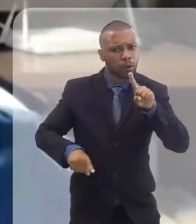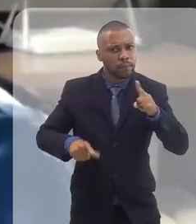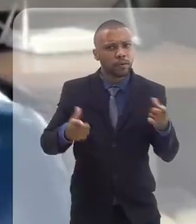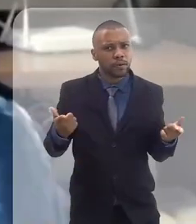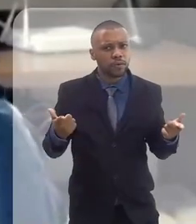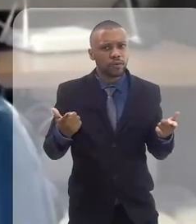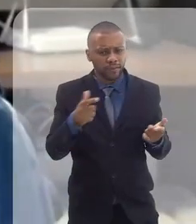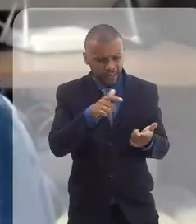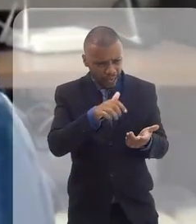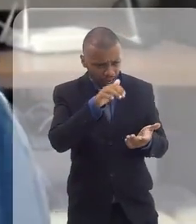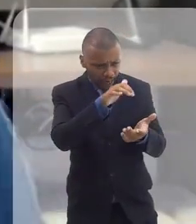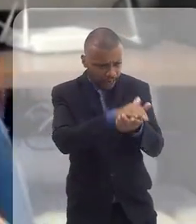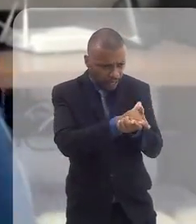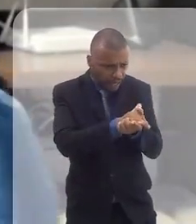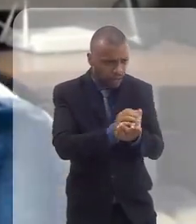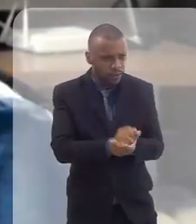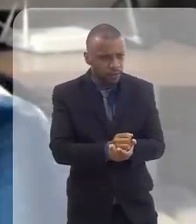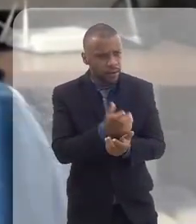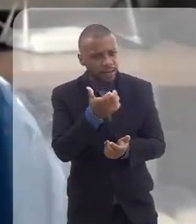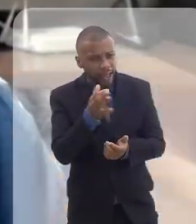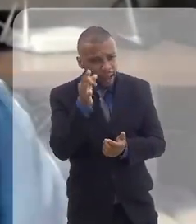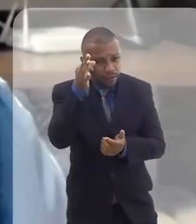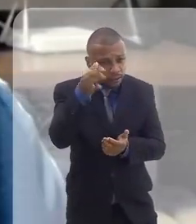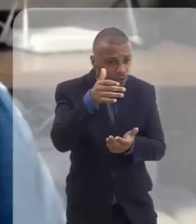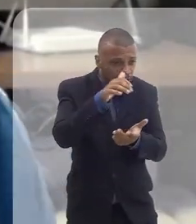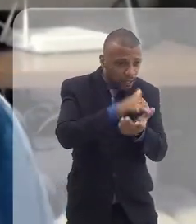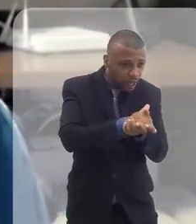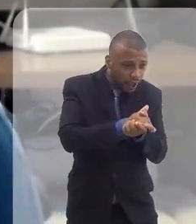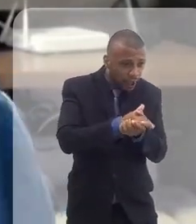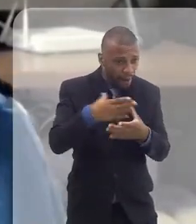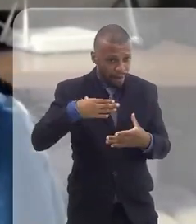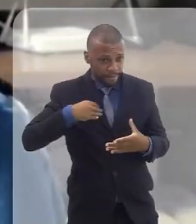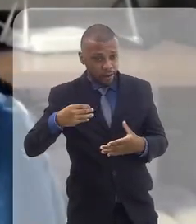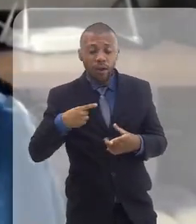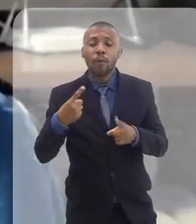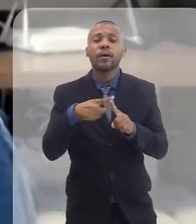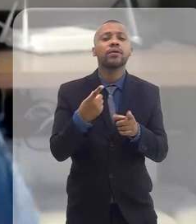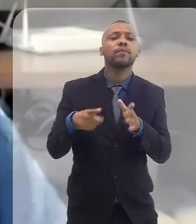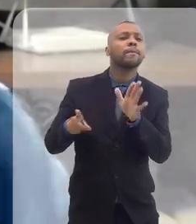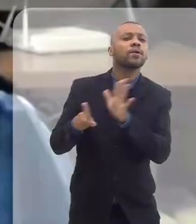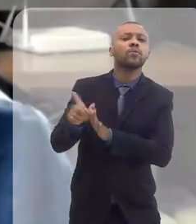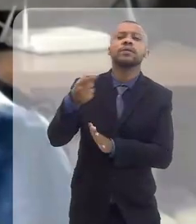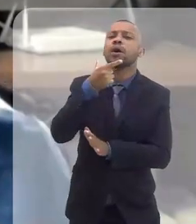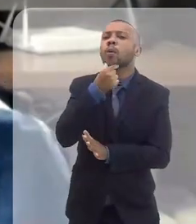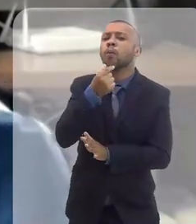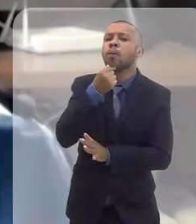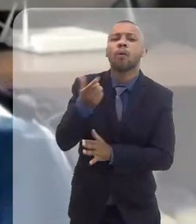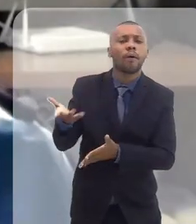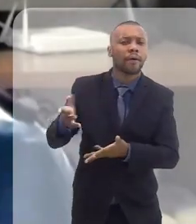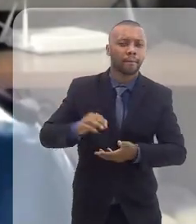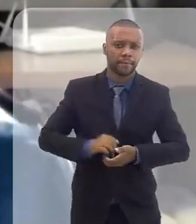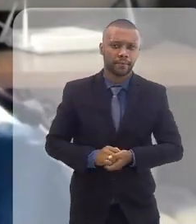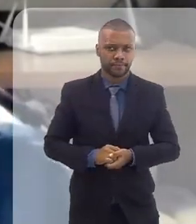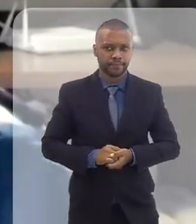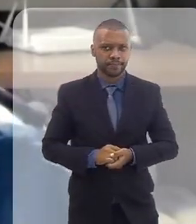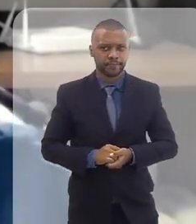deveria ser proibido. Você é casada, pretende se casar, pretende ter filho? Por que não pergunta para o